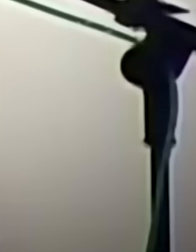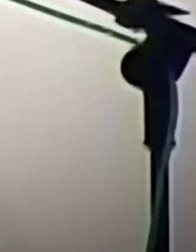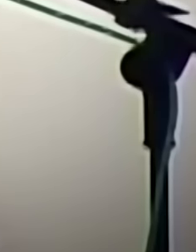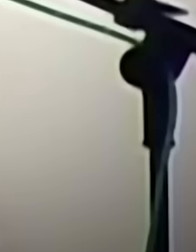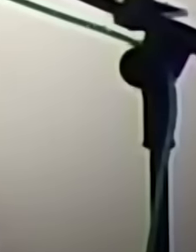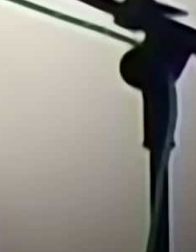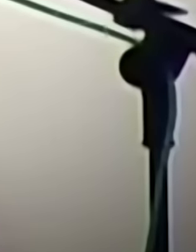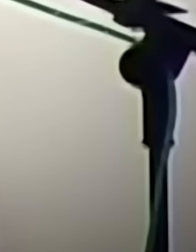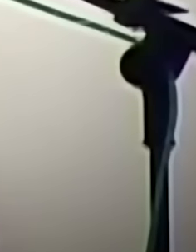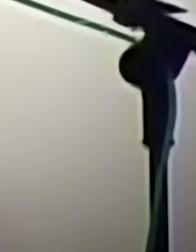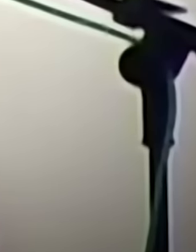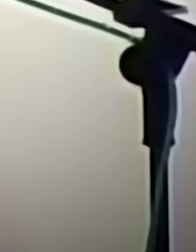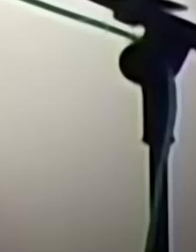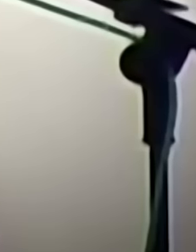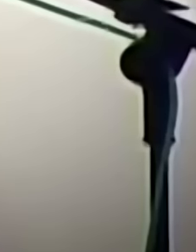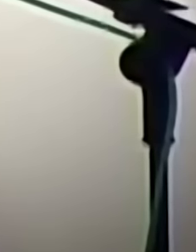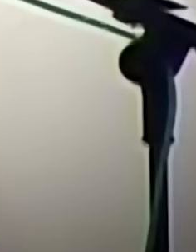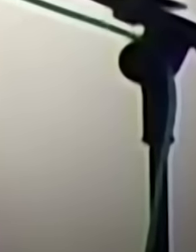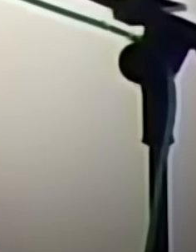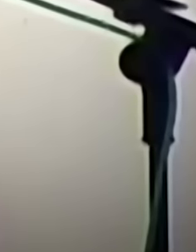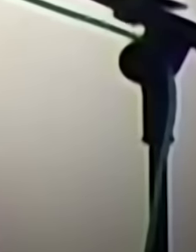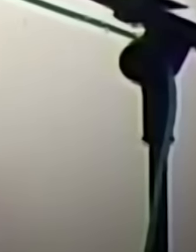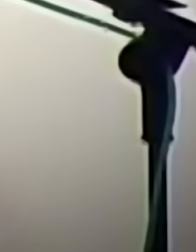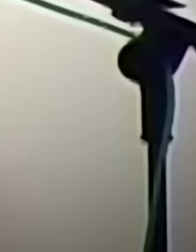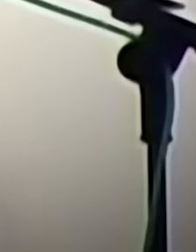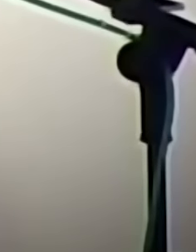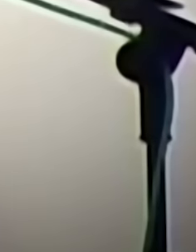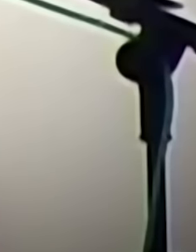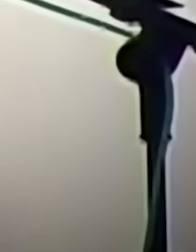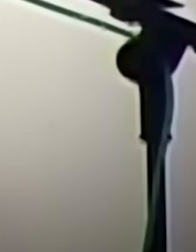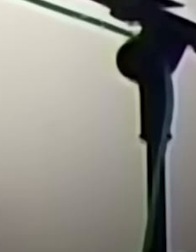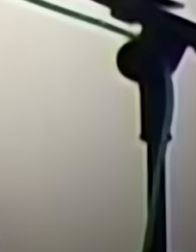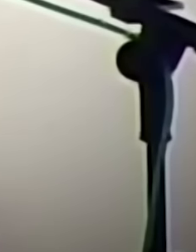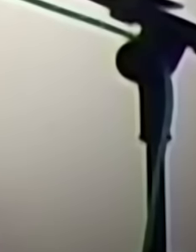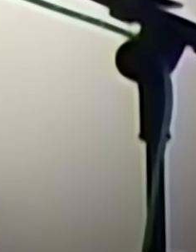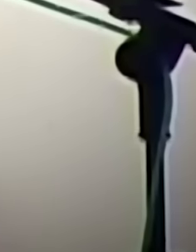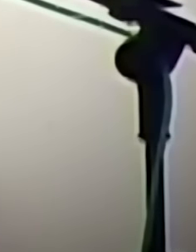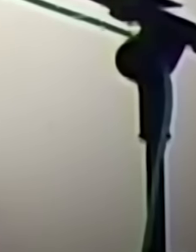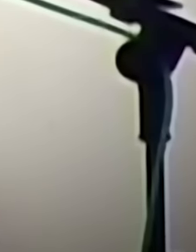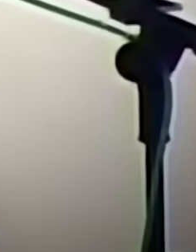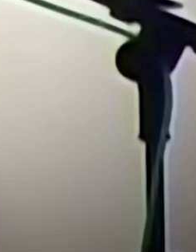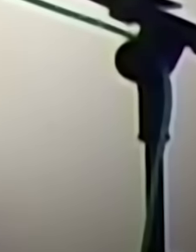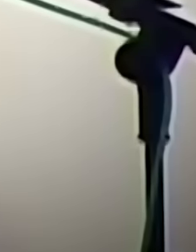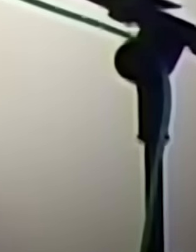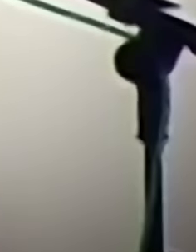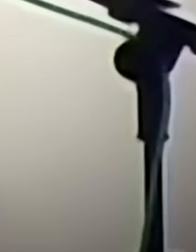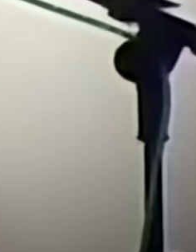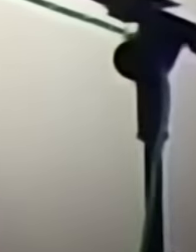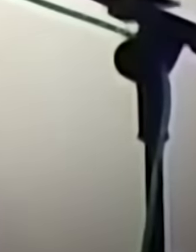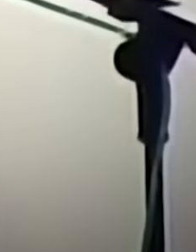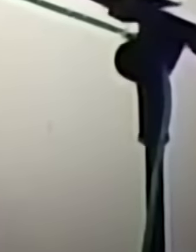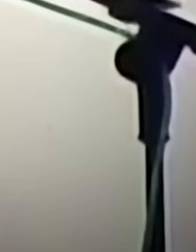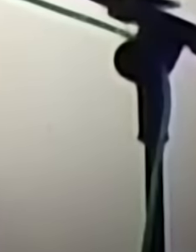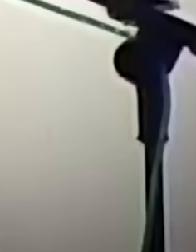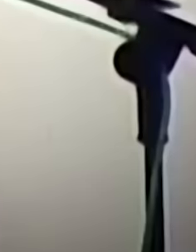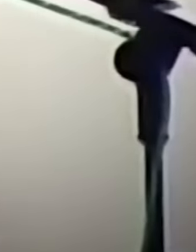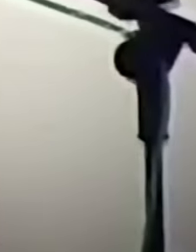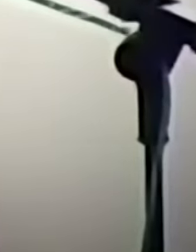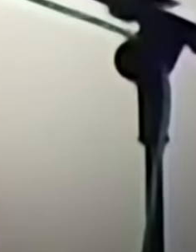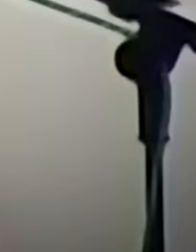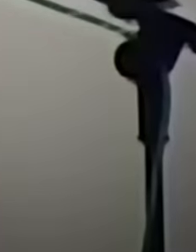É essa a grande meta que Nosso Senhor nos dá. Querer que o reino do céu se estenda